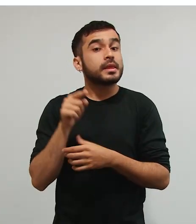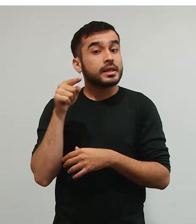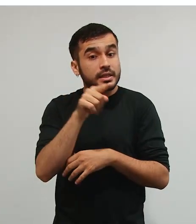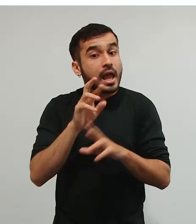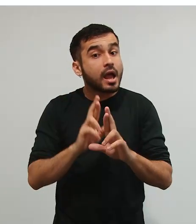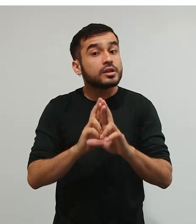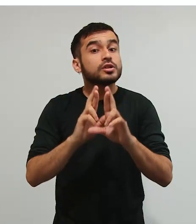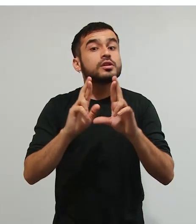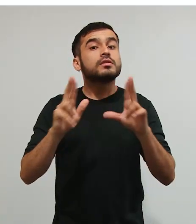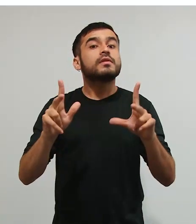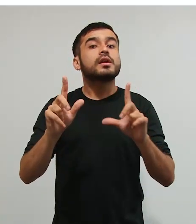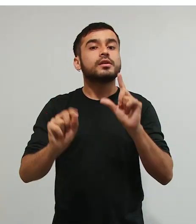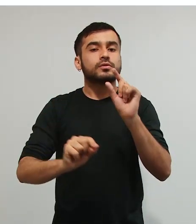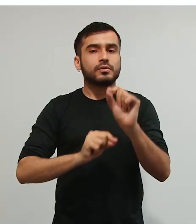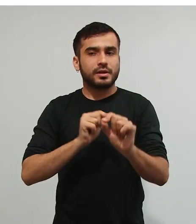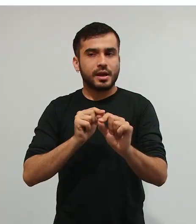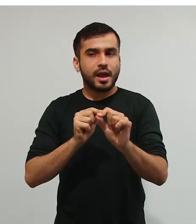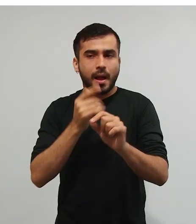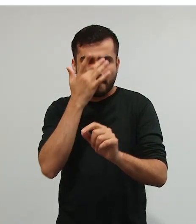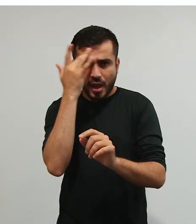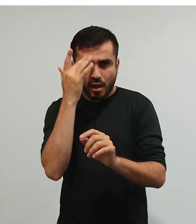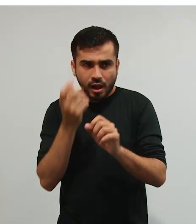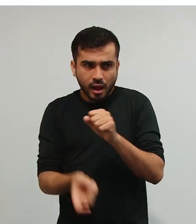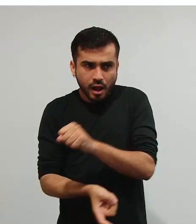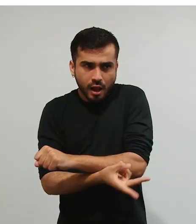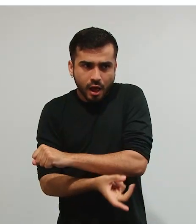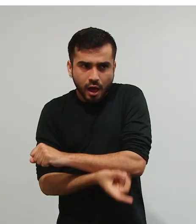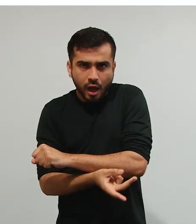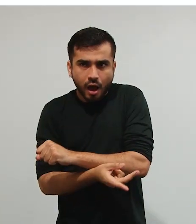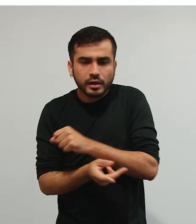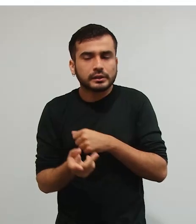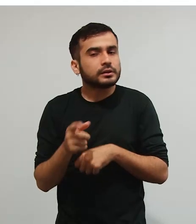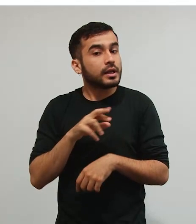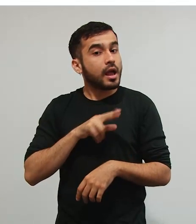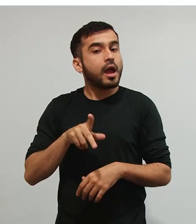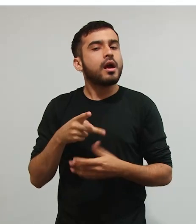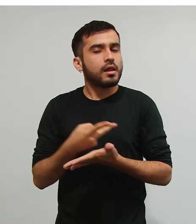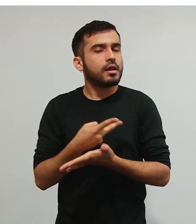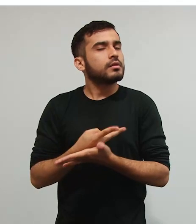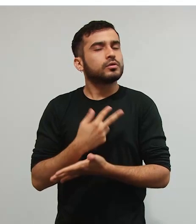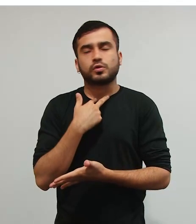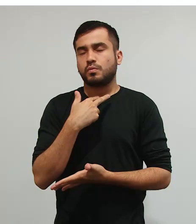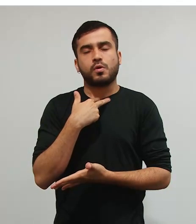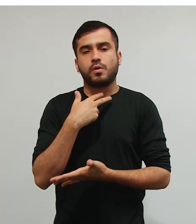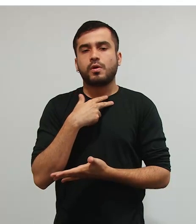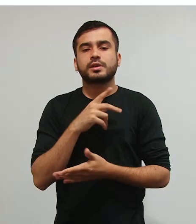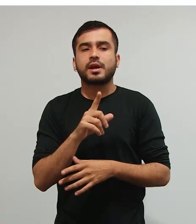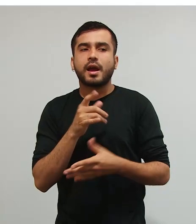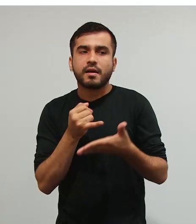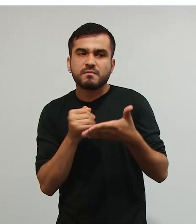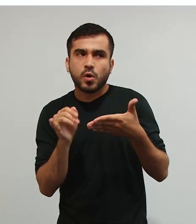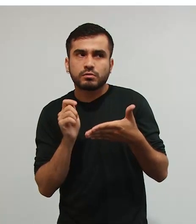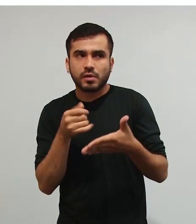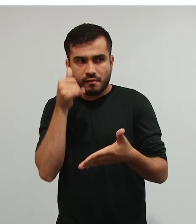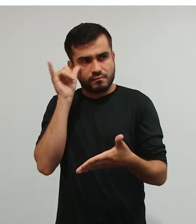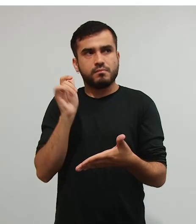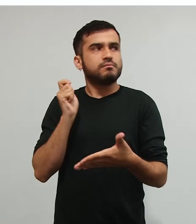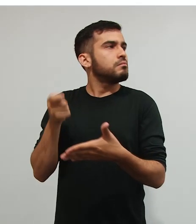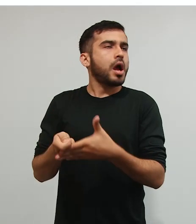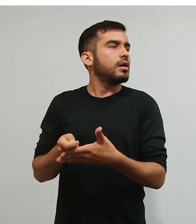isso é diferente daquela famosa evasão fiscal, que é um método ilícito para você deixar de contribuir,